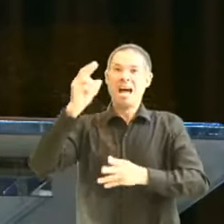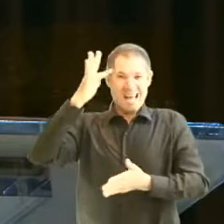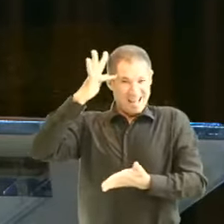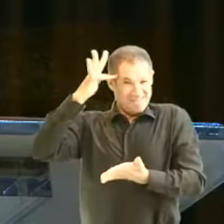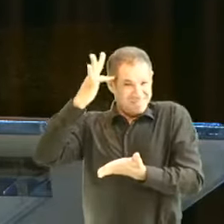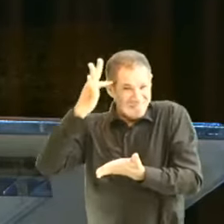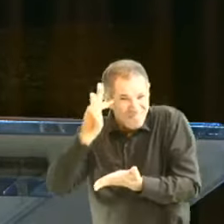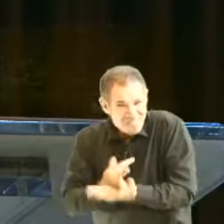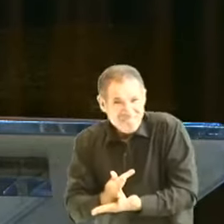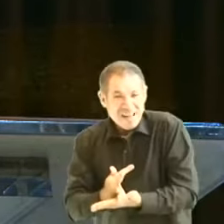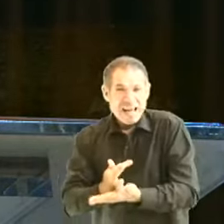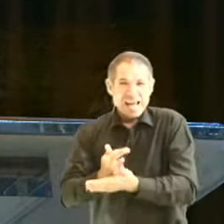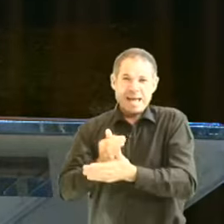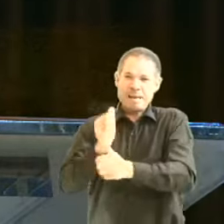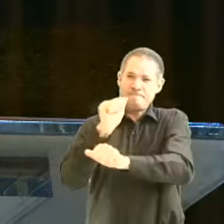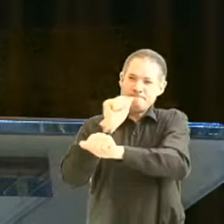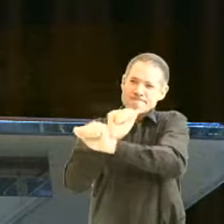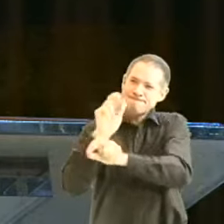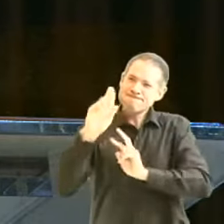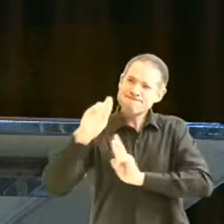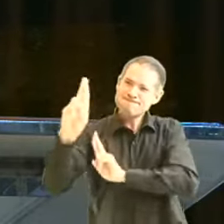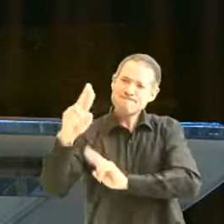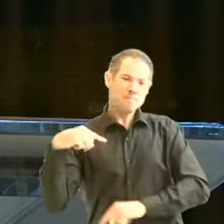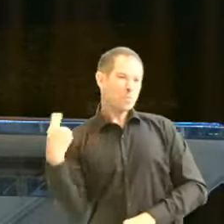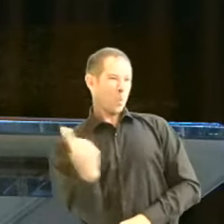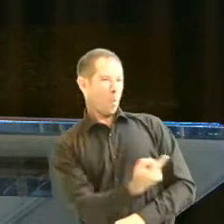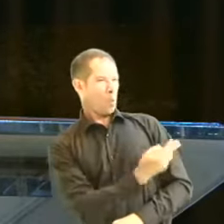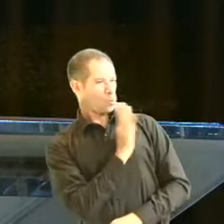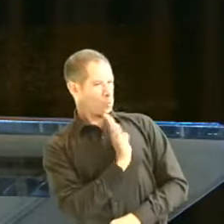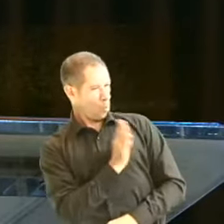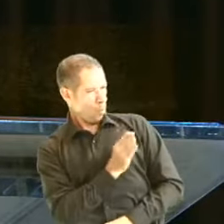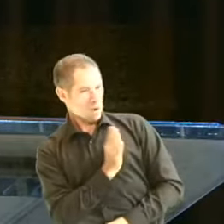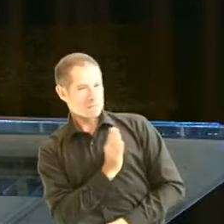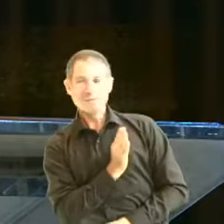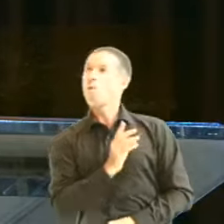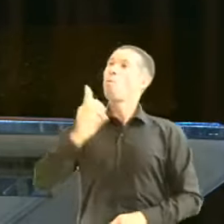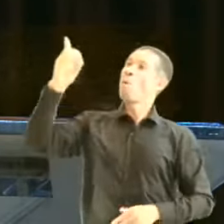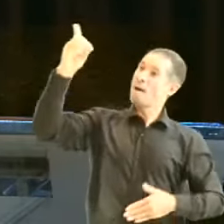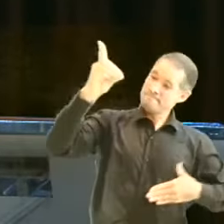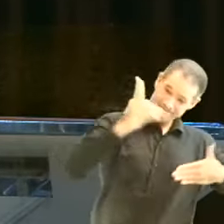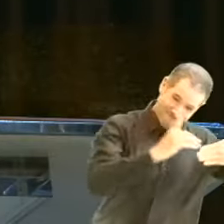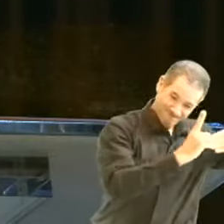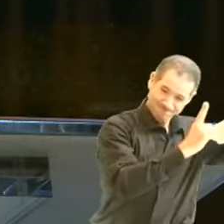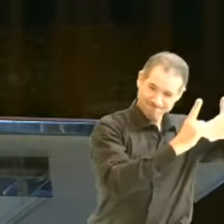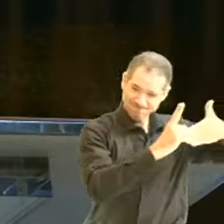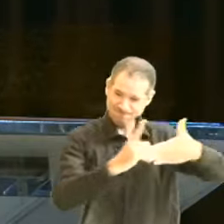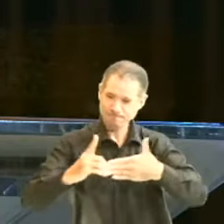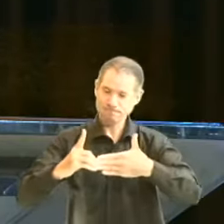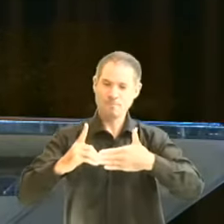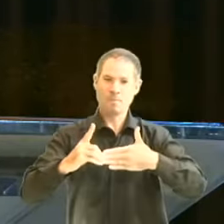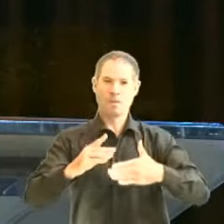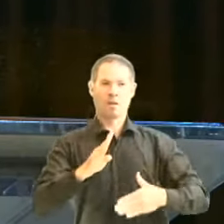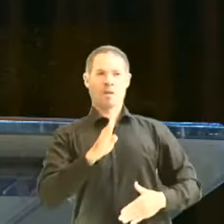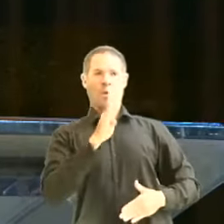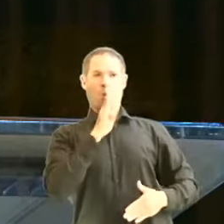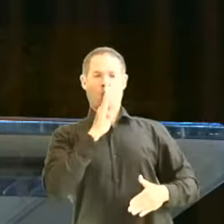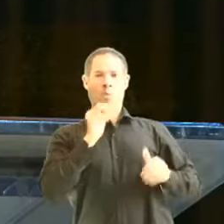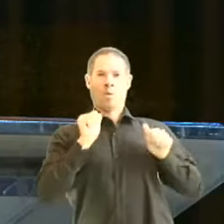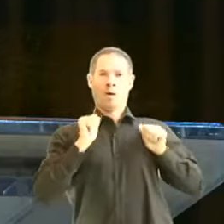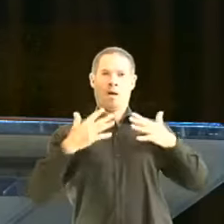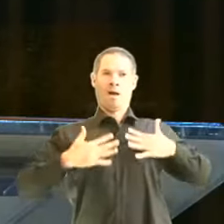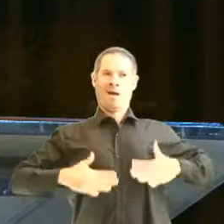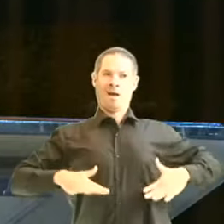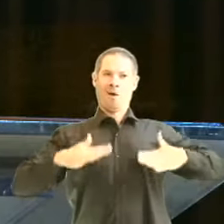e esperança no nosso coração, e sempre nos conduzirão a nos aquietarmos diante dEle